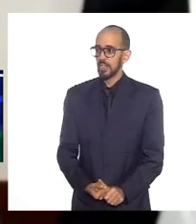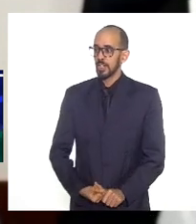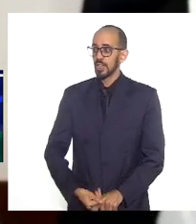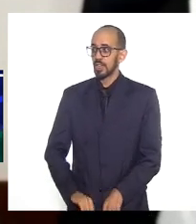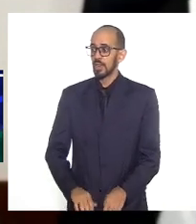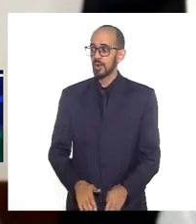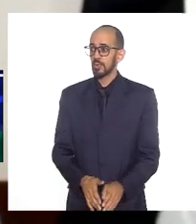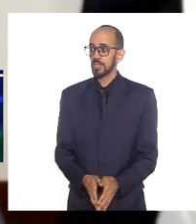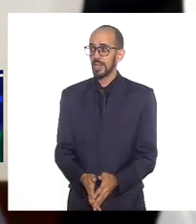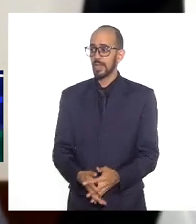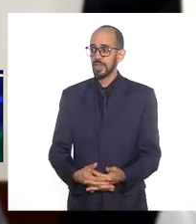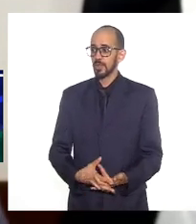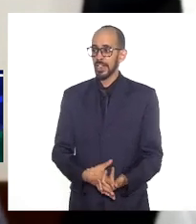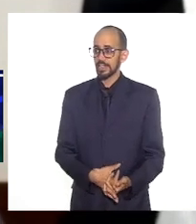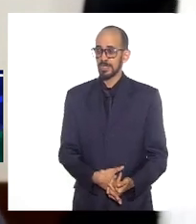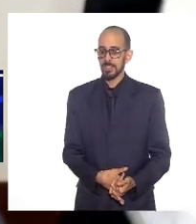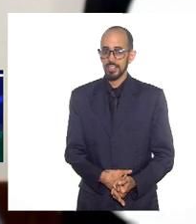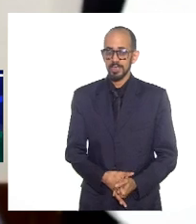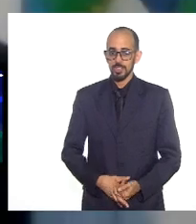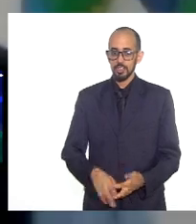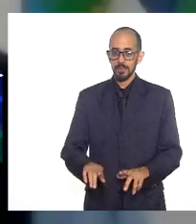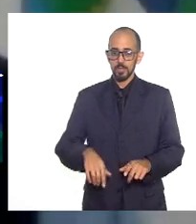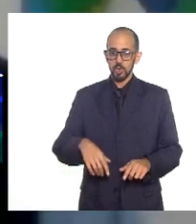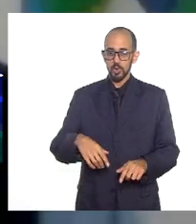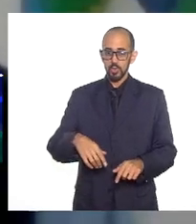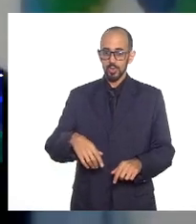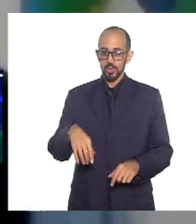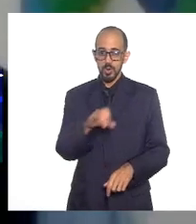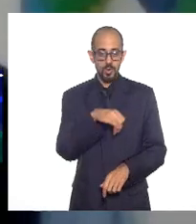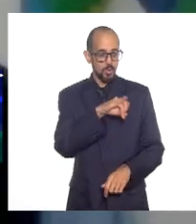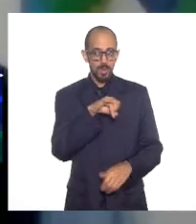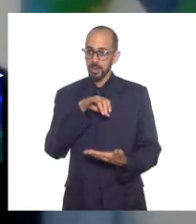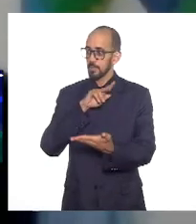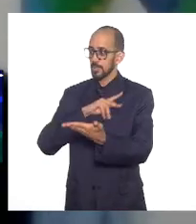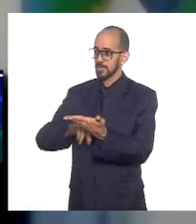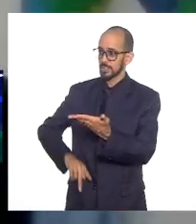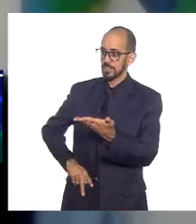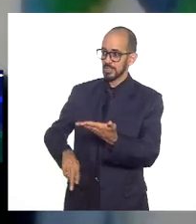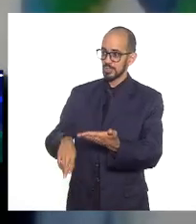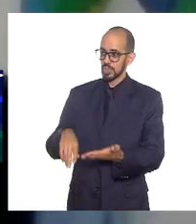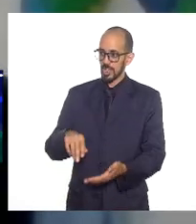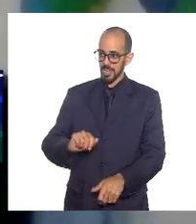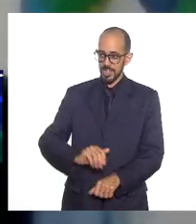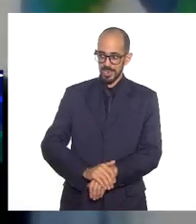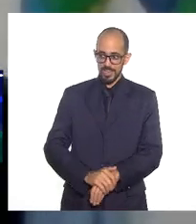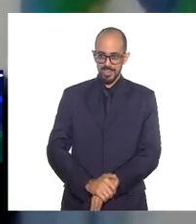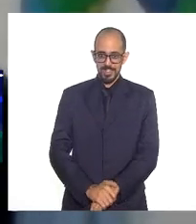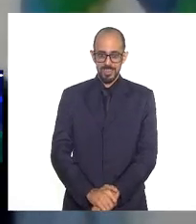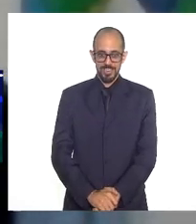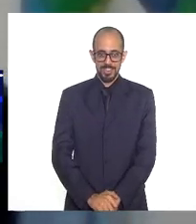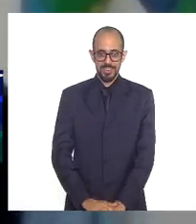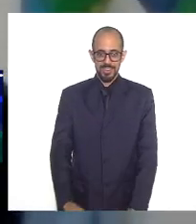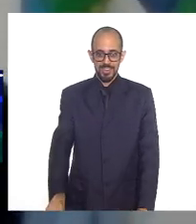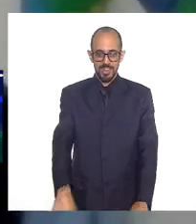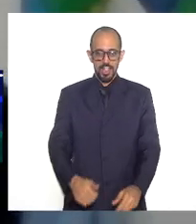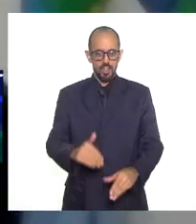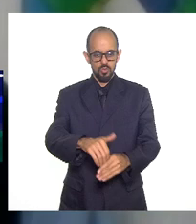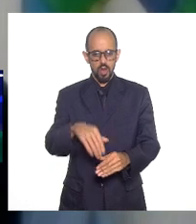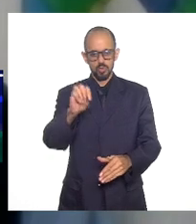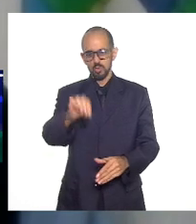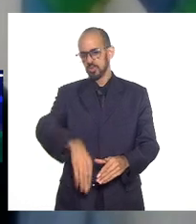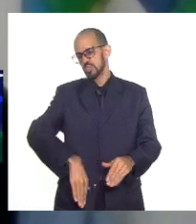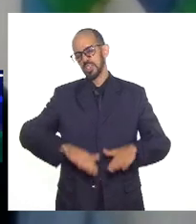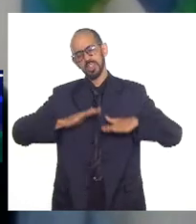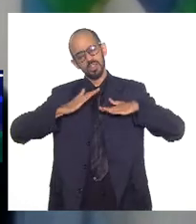Está sem som. Olá, presidente. Eu voto sim, sobretudo com muita tranquilidade, viu? Eu voto